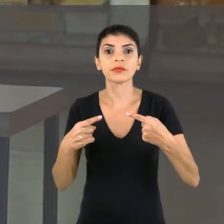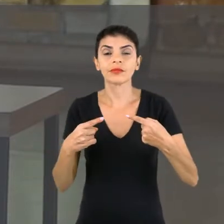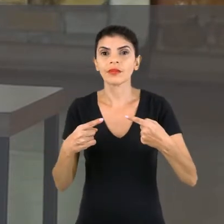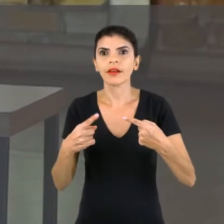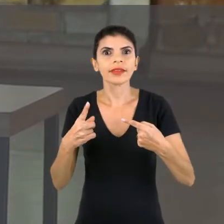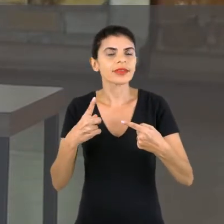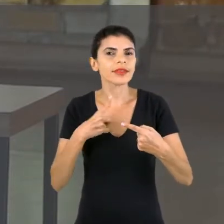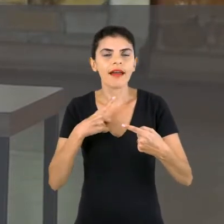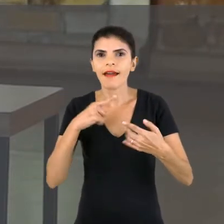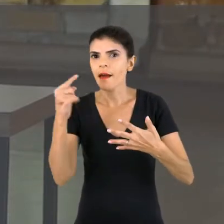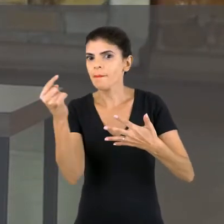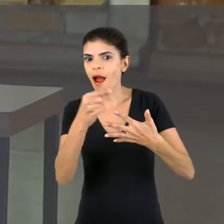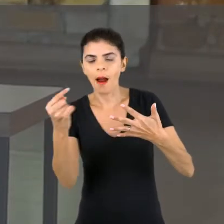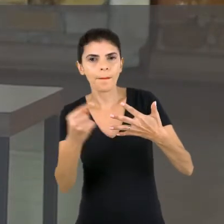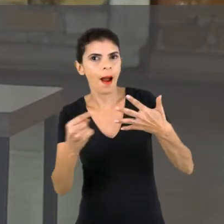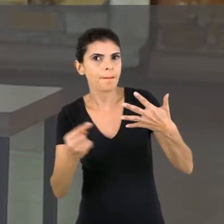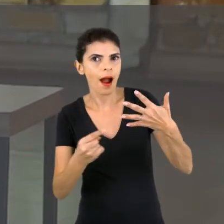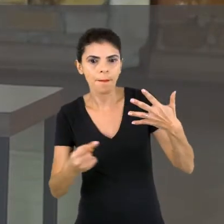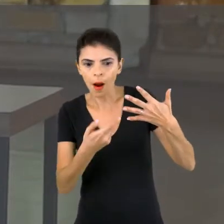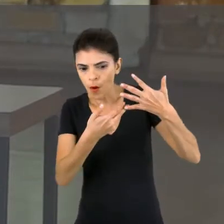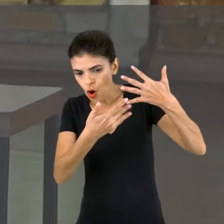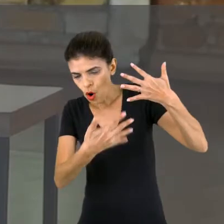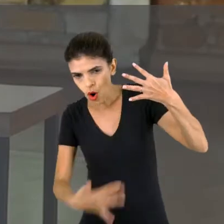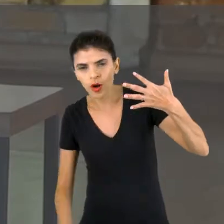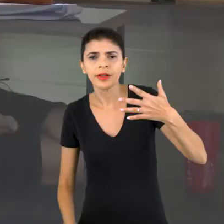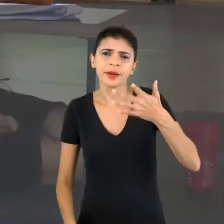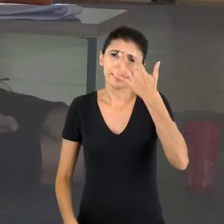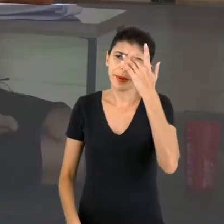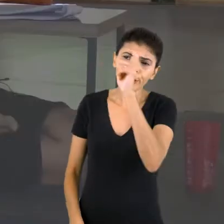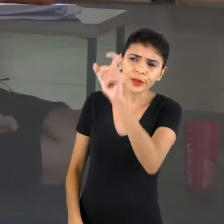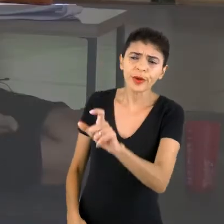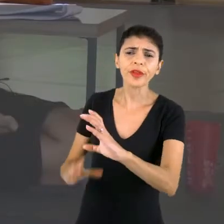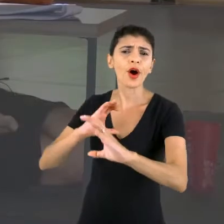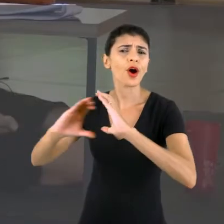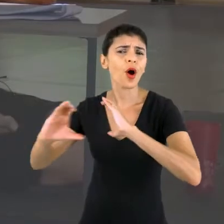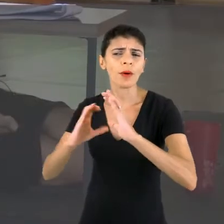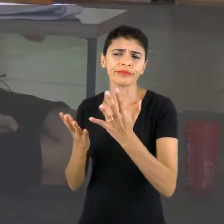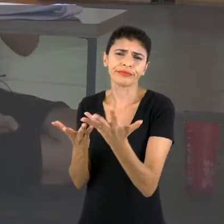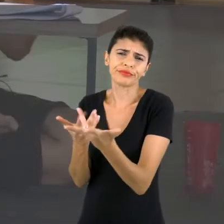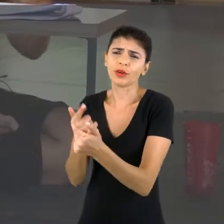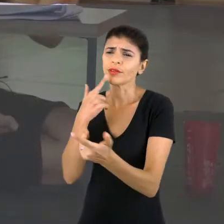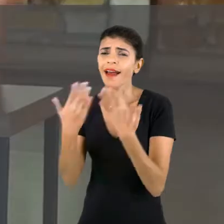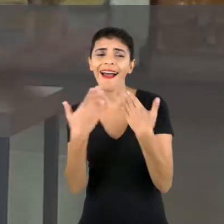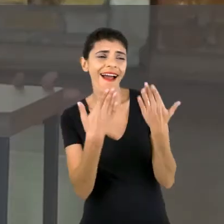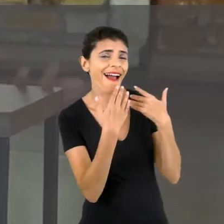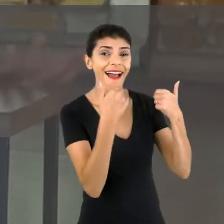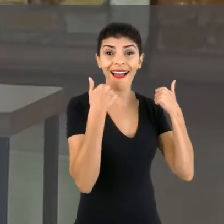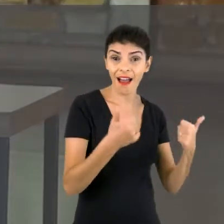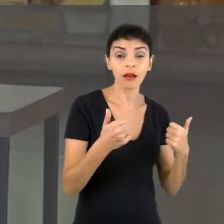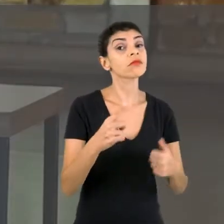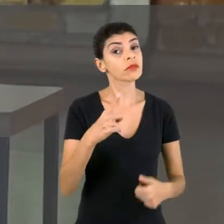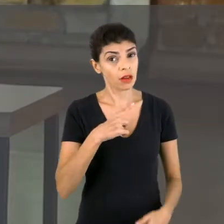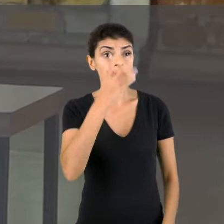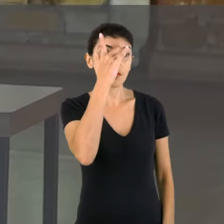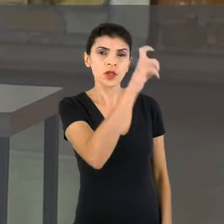ter 1000 lugares na produção de uma companhia. Vai ter a pessoa que vai ter uma comunicação melhor e vai falar com todo mundo.